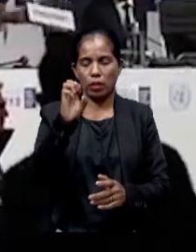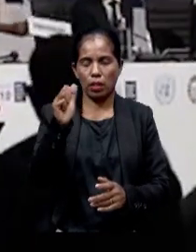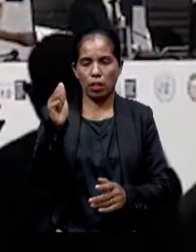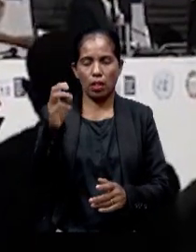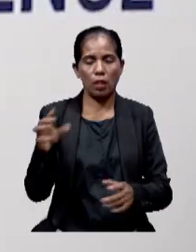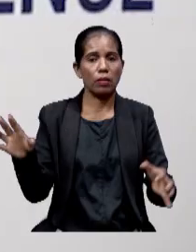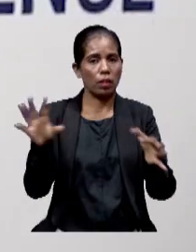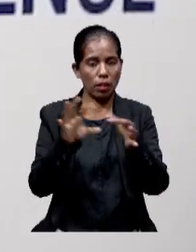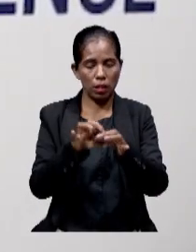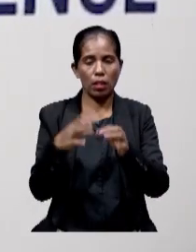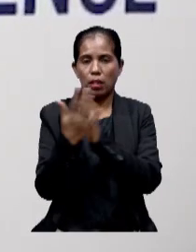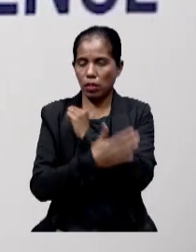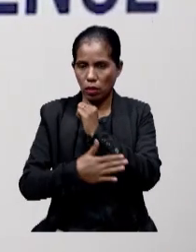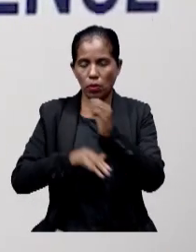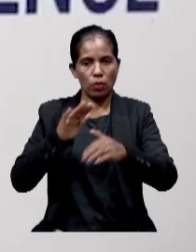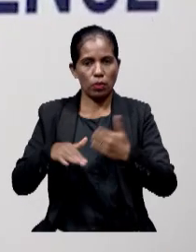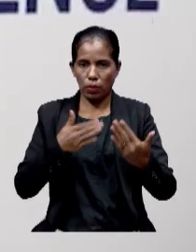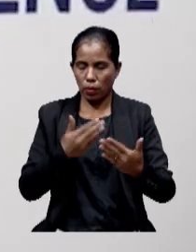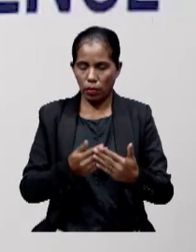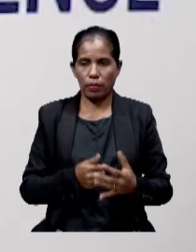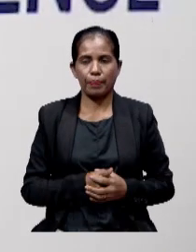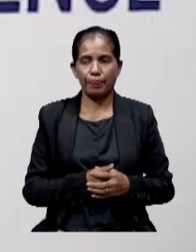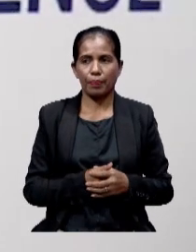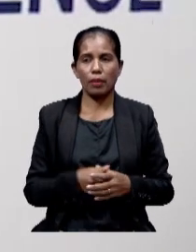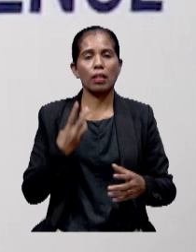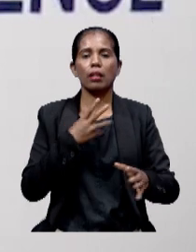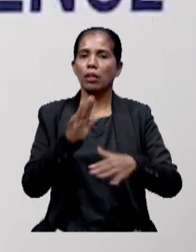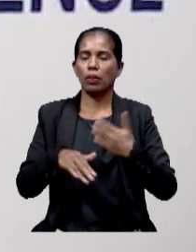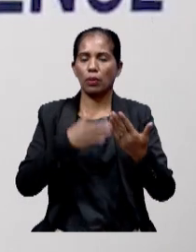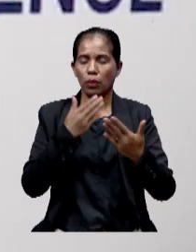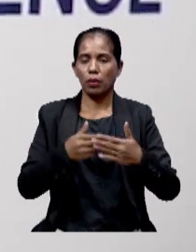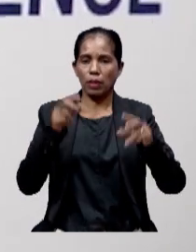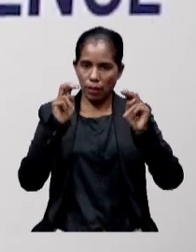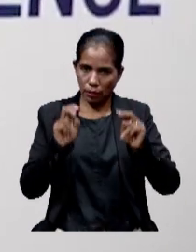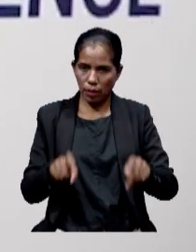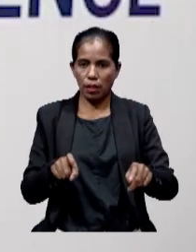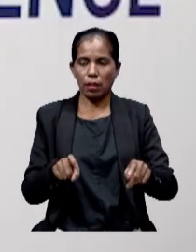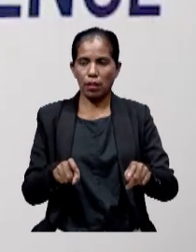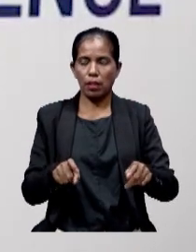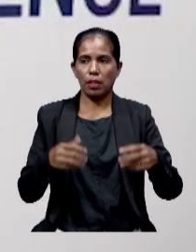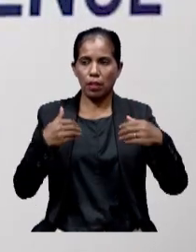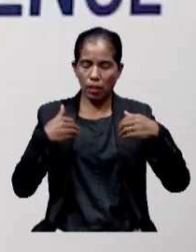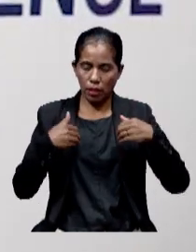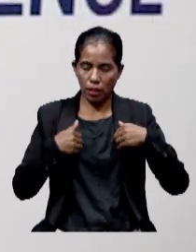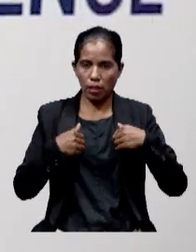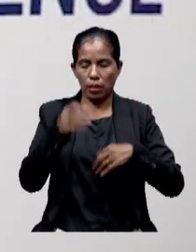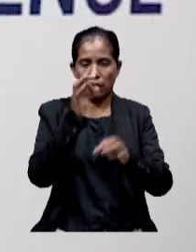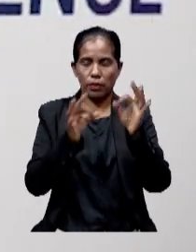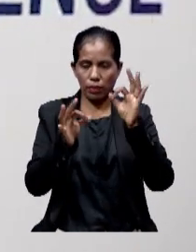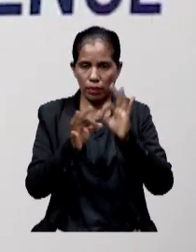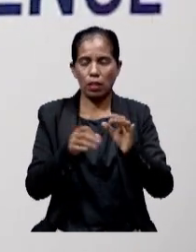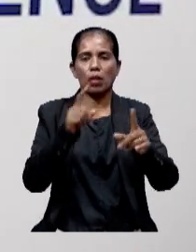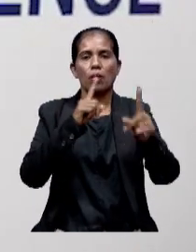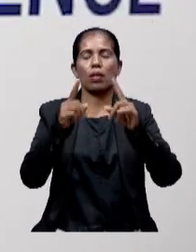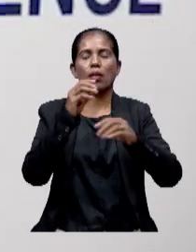que querem. Não é o único que todo tem que ir coragem para poder colher quando